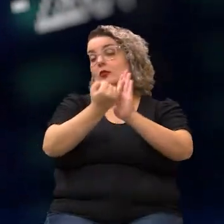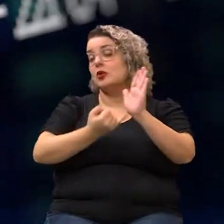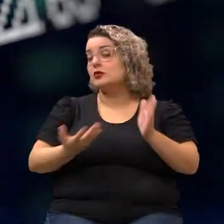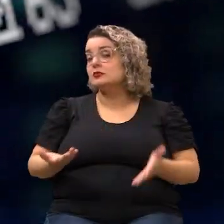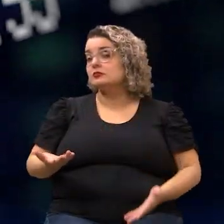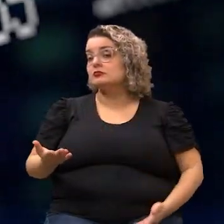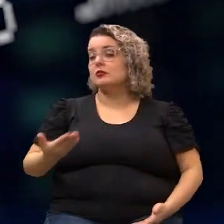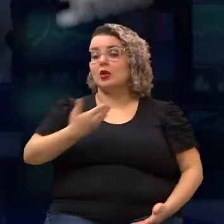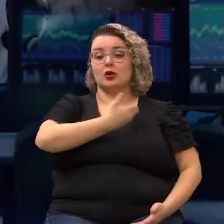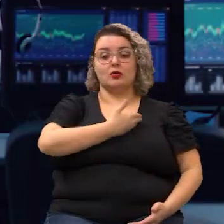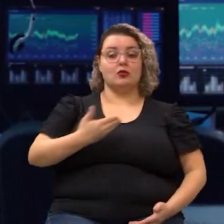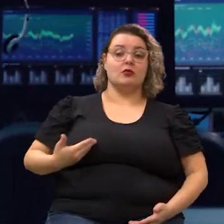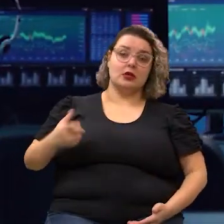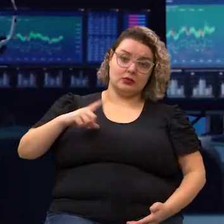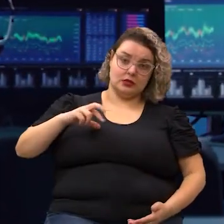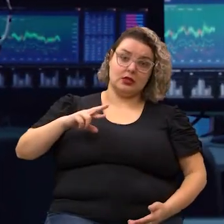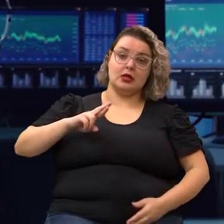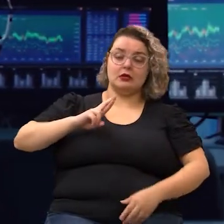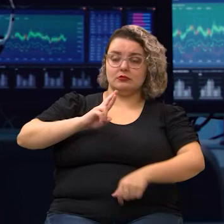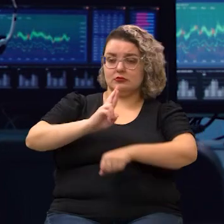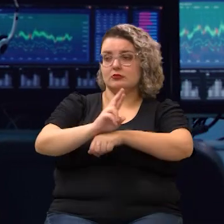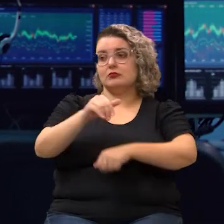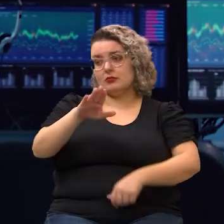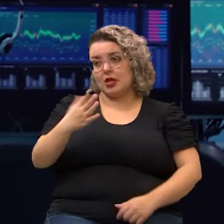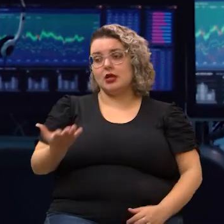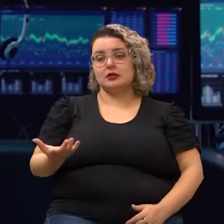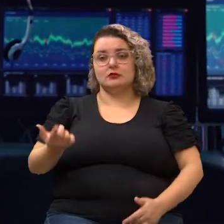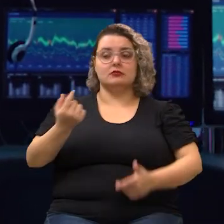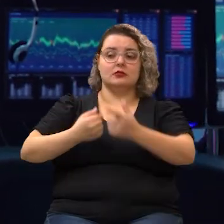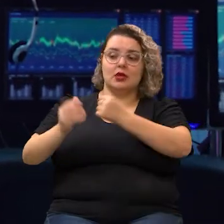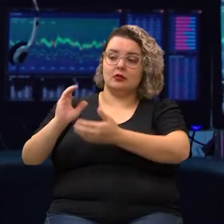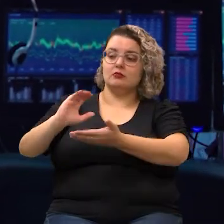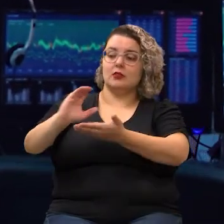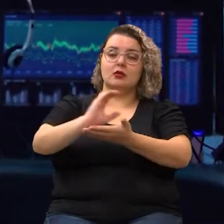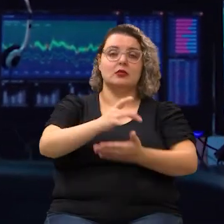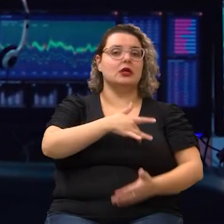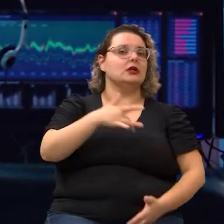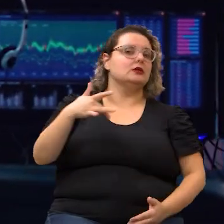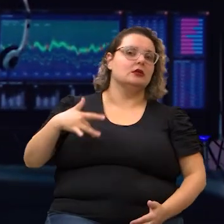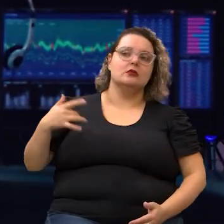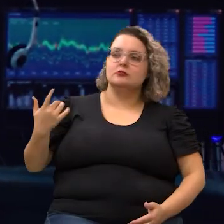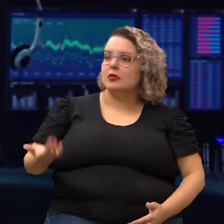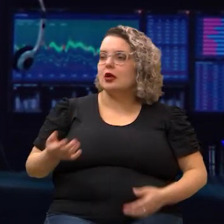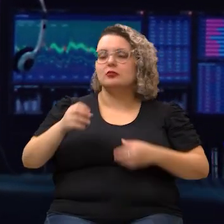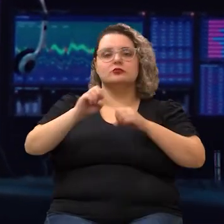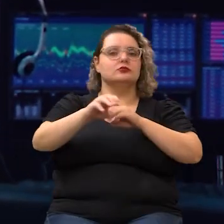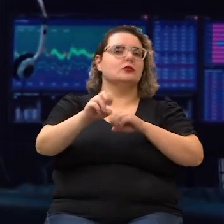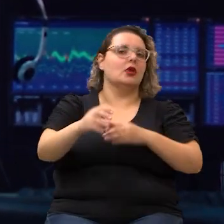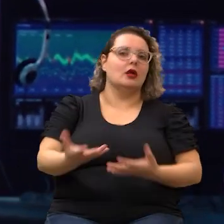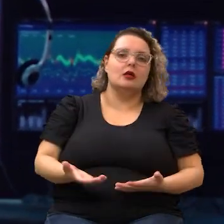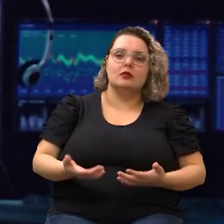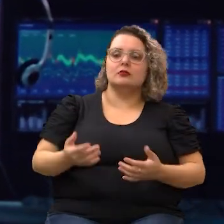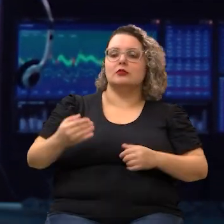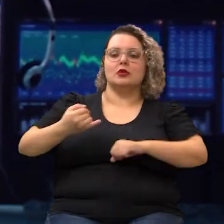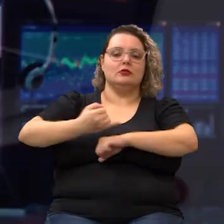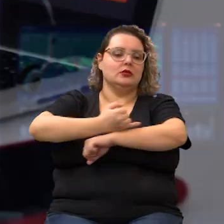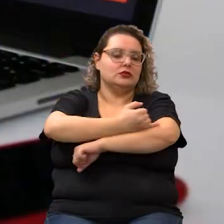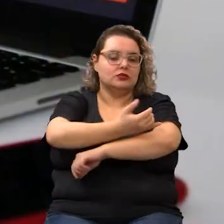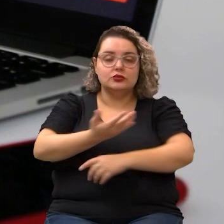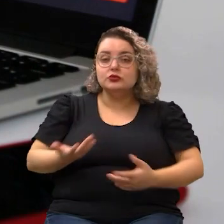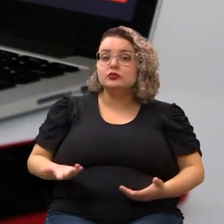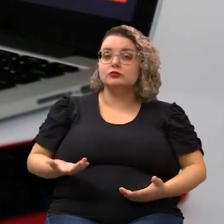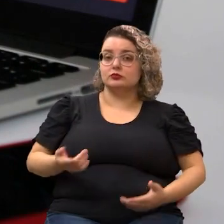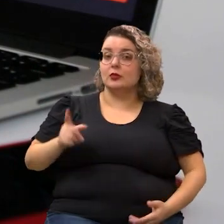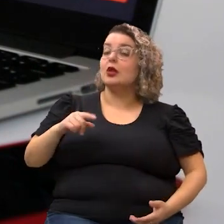imposto. E o governo tem mais recursos para investir na vida das pessoas. Então, investir em saúde, educação,